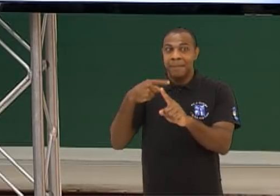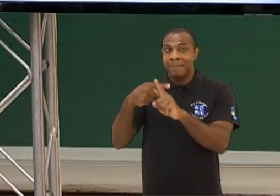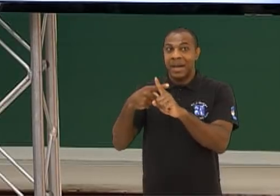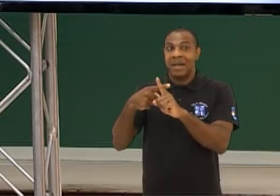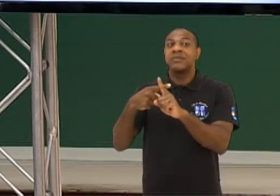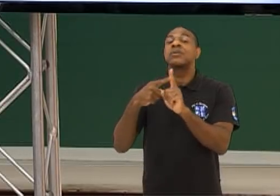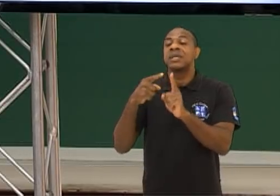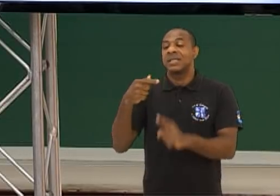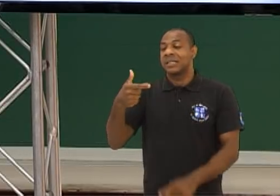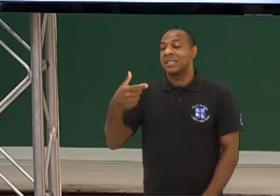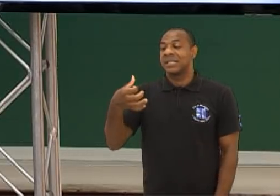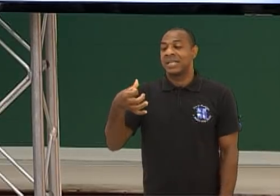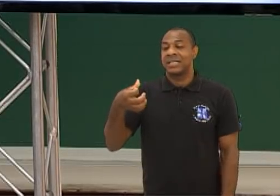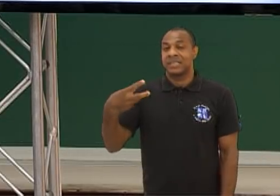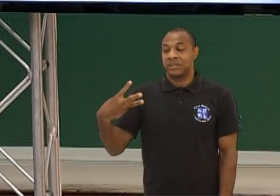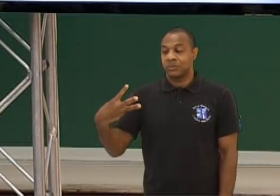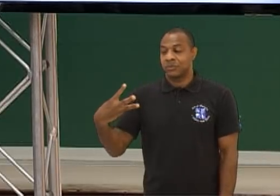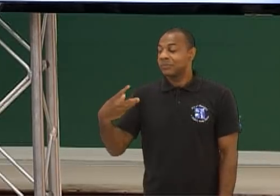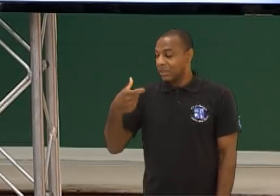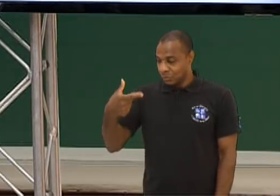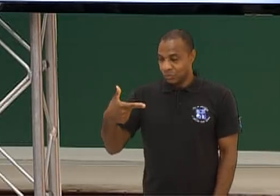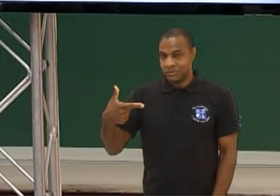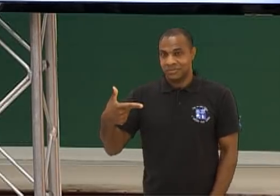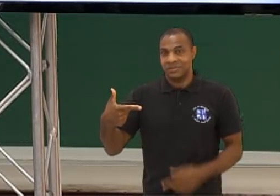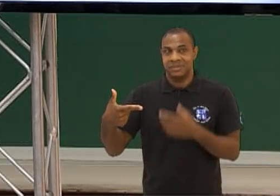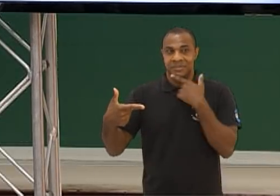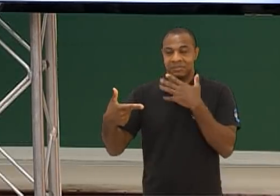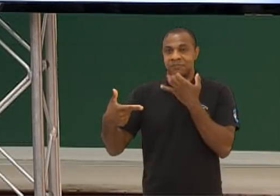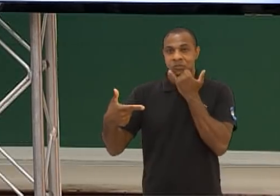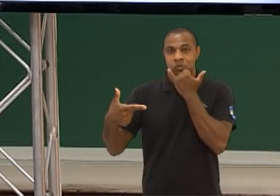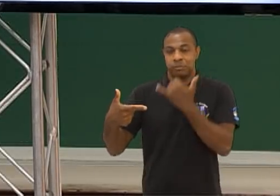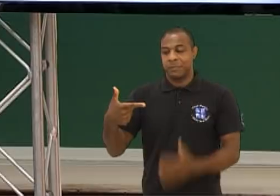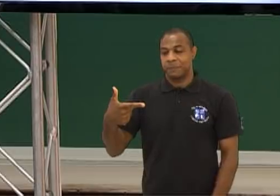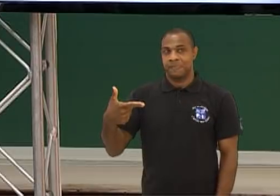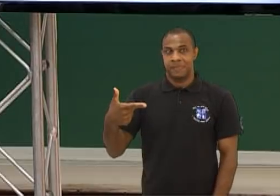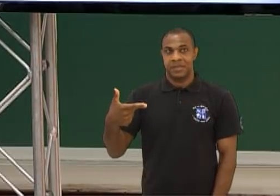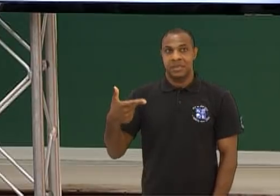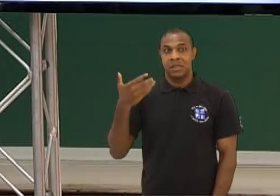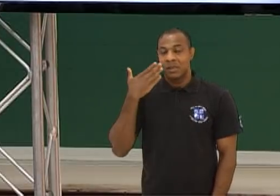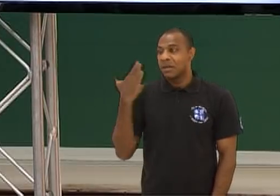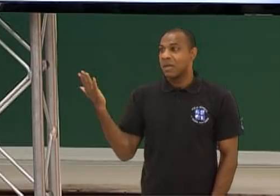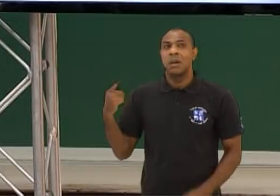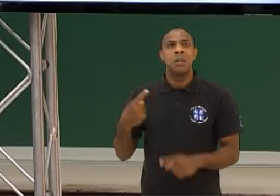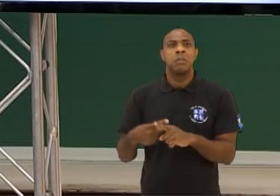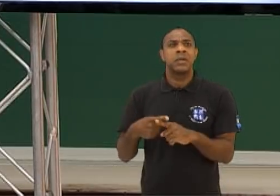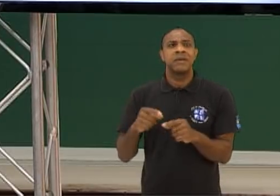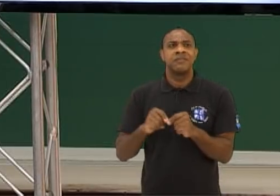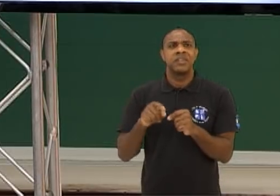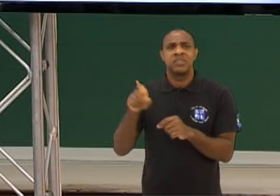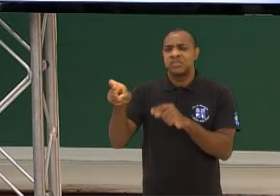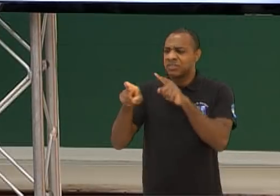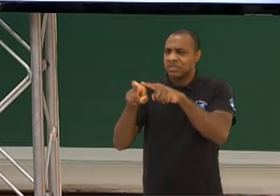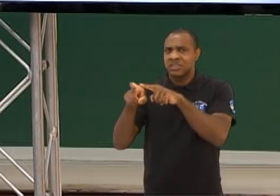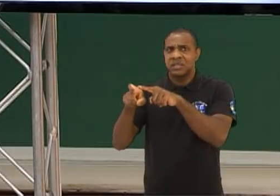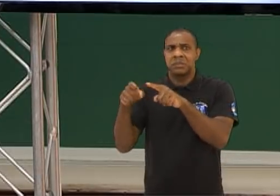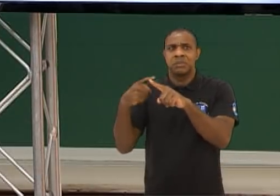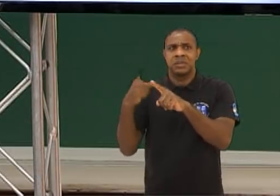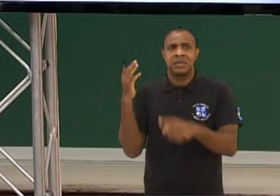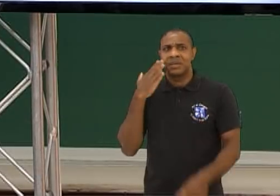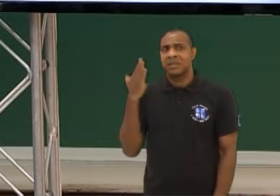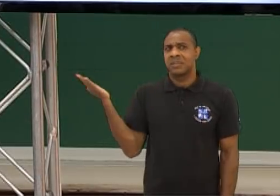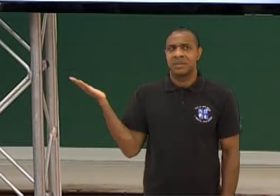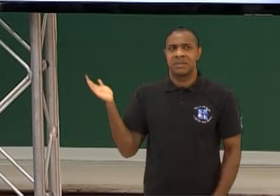aumentado mais 62. Por que eu pus um x aqui? Porque era para marcar com o x a que fosse do primeiro grau. E